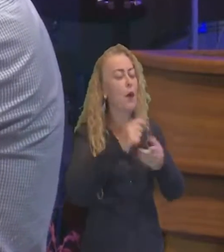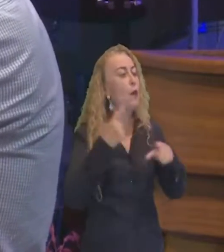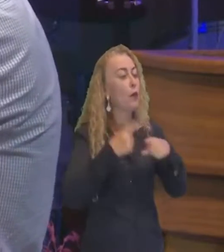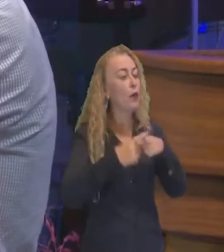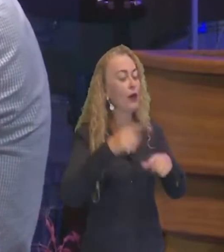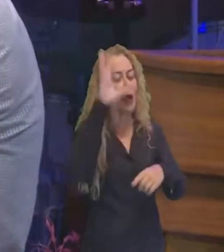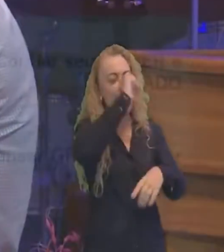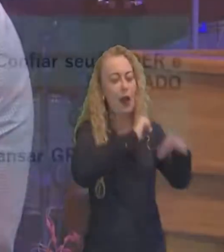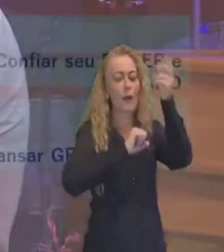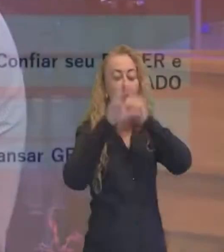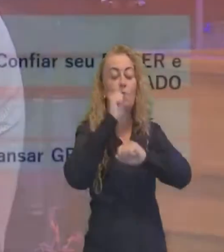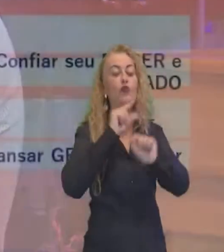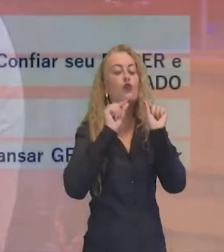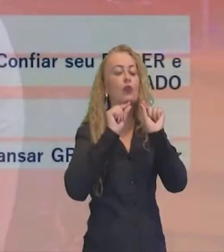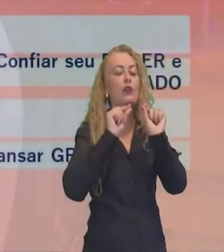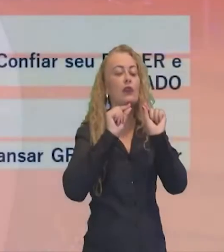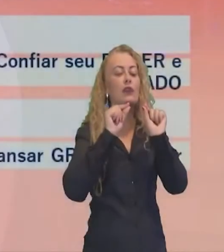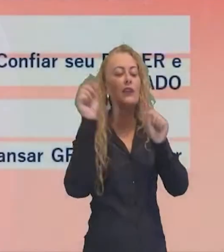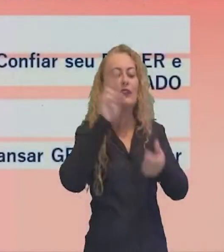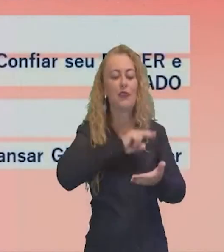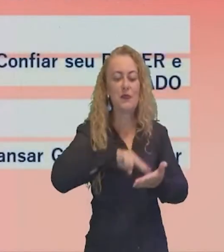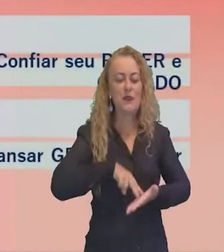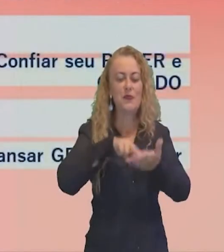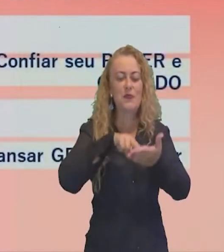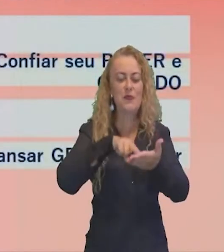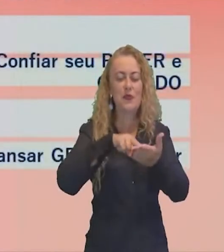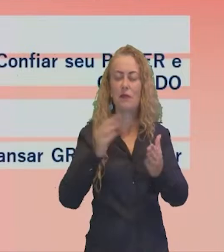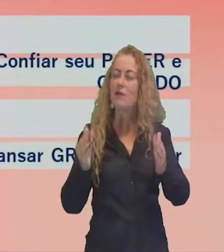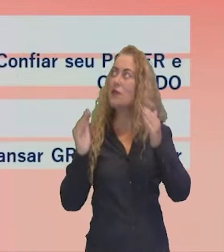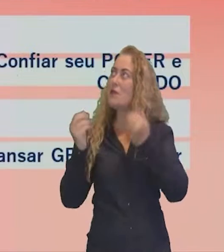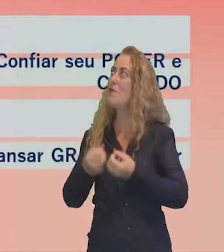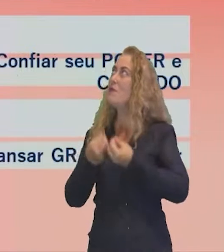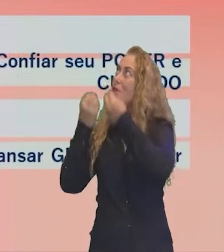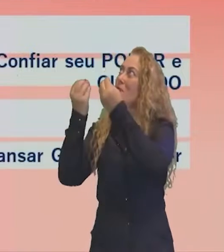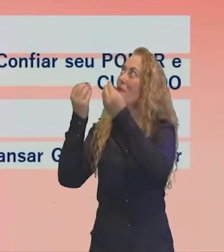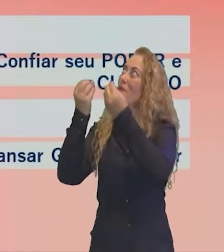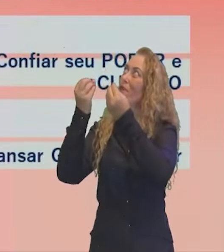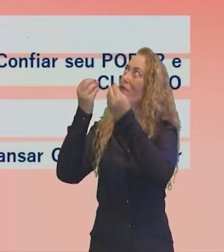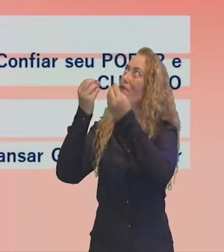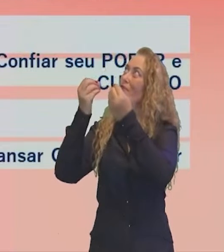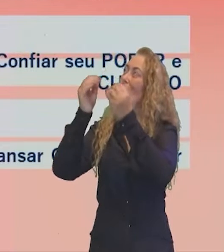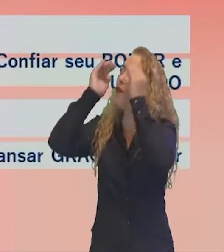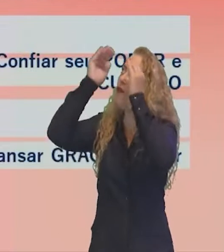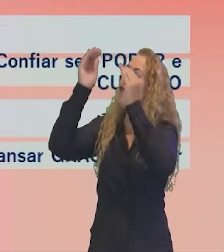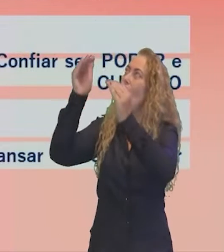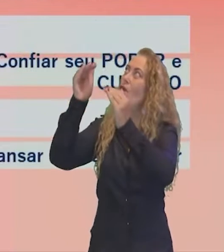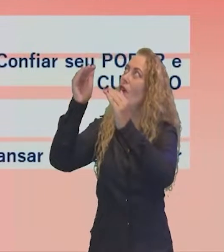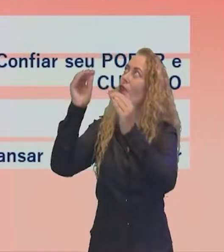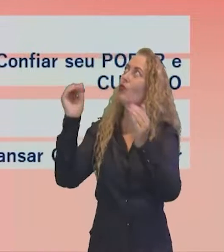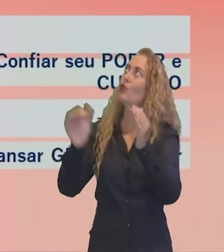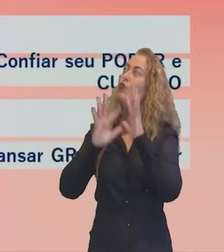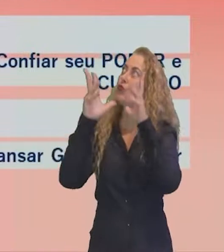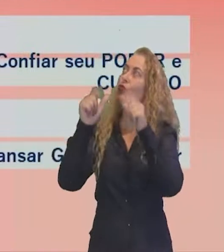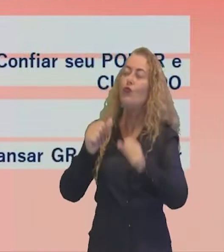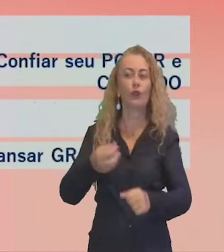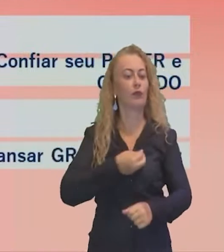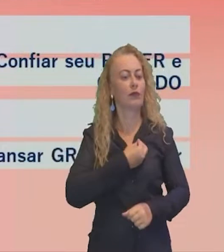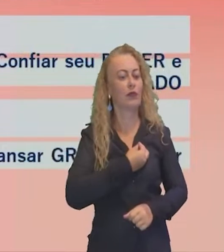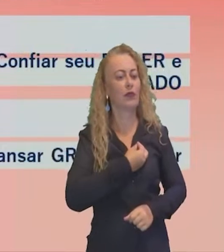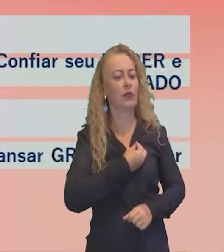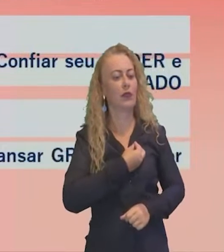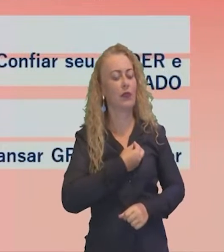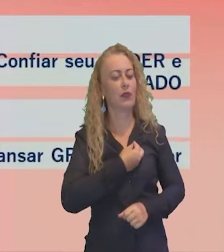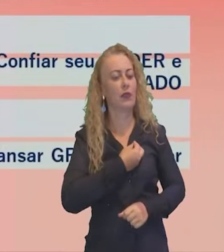aprendemos que em Jesus nós podemos entregar e confiar tudo a Ele, entregar as nossas